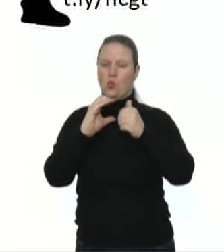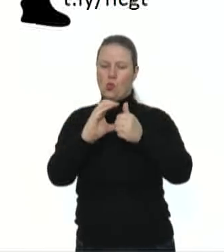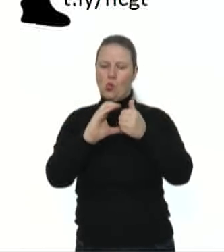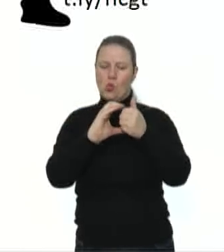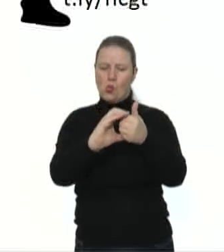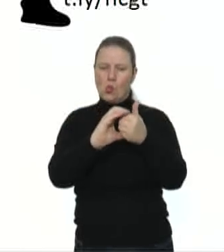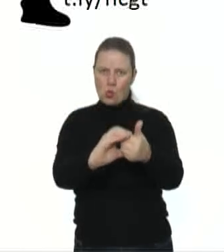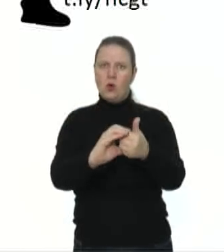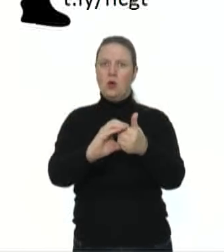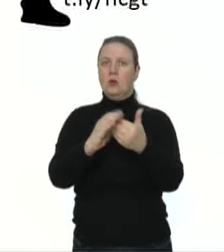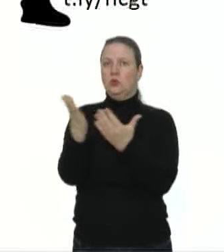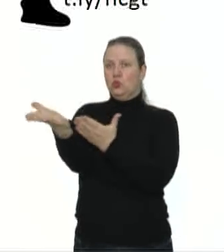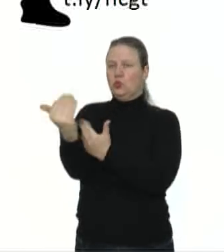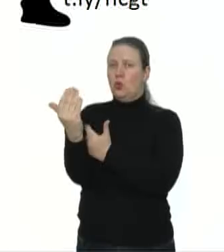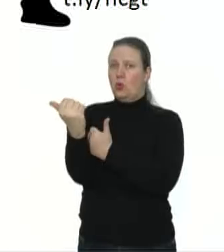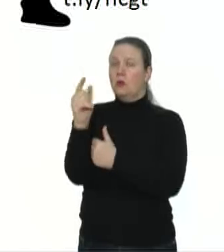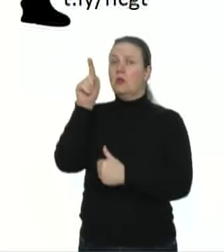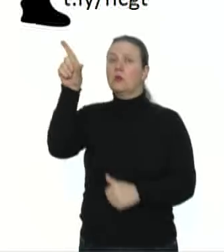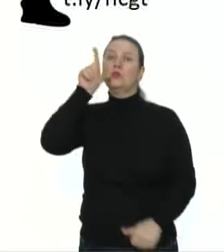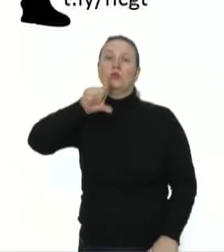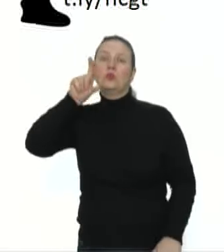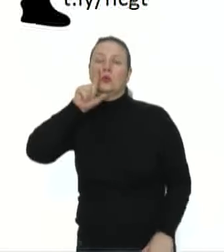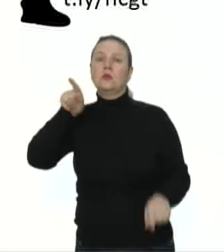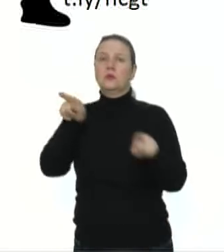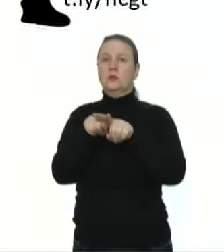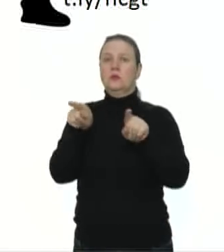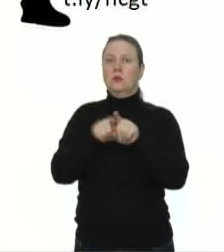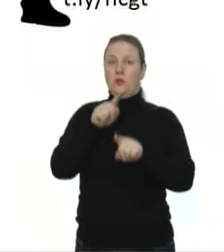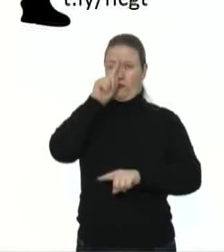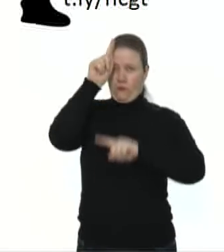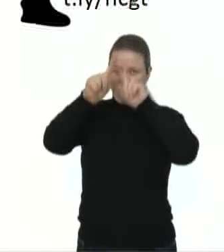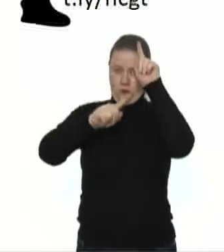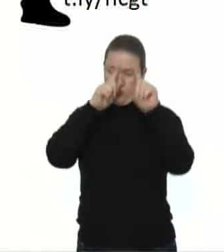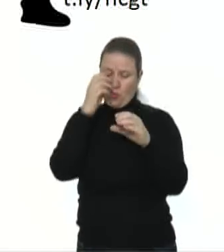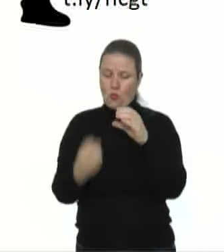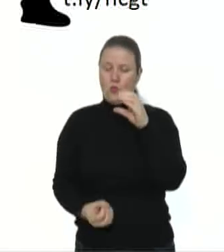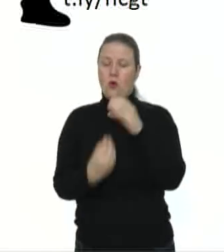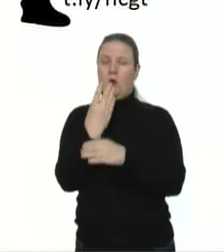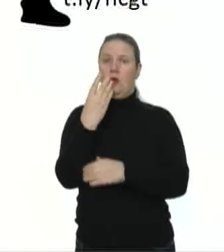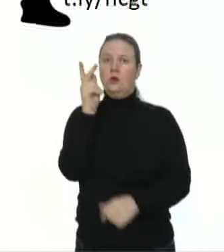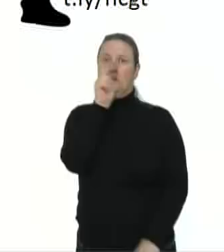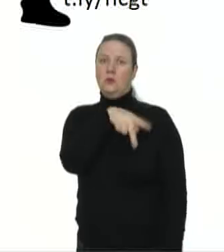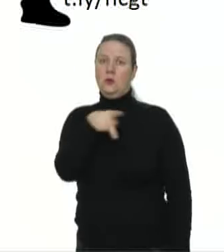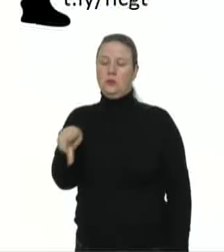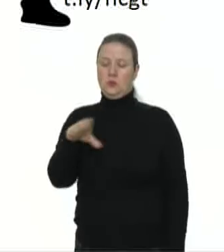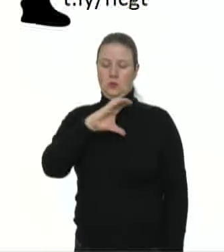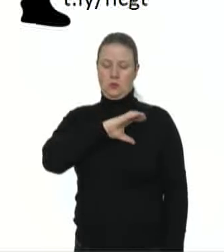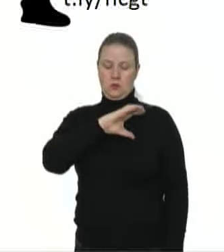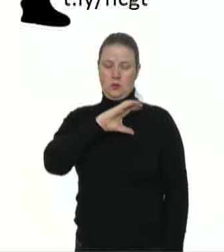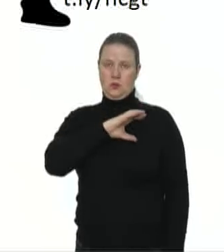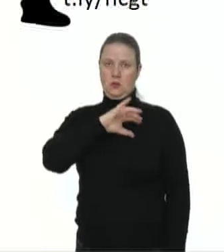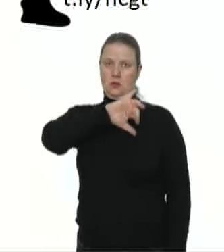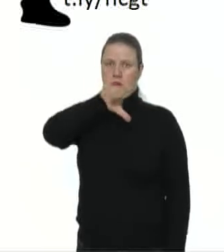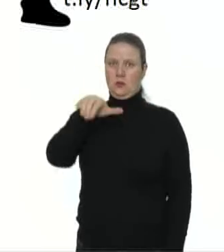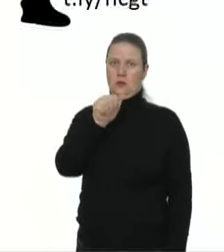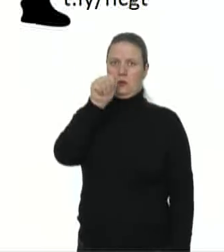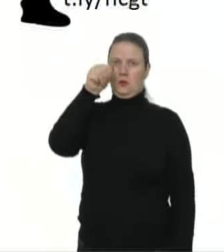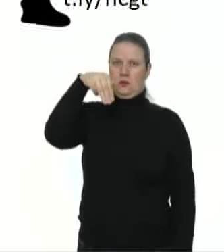de Springfield, Massachusetts, e ele foi inventado pelo professor canadense James